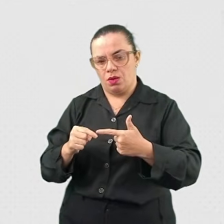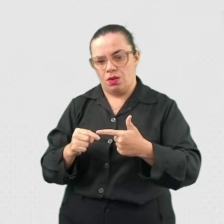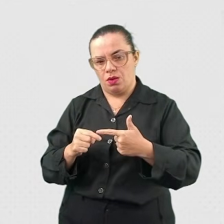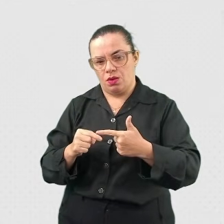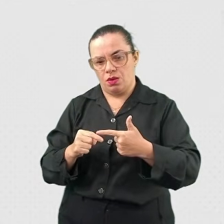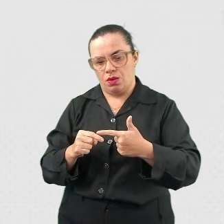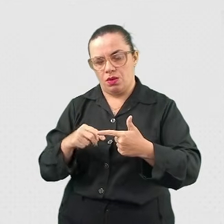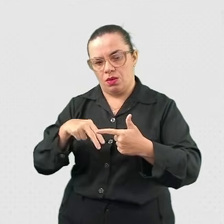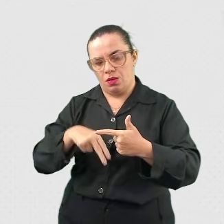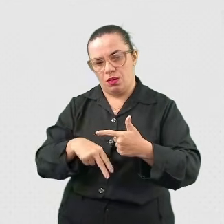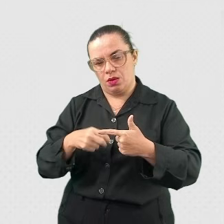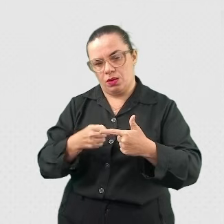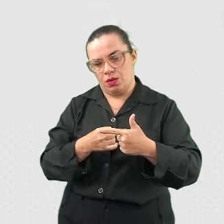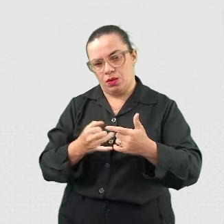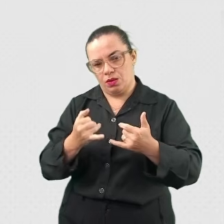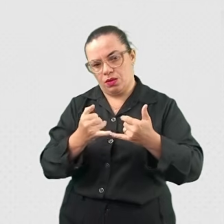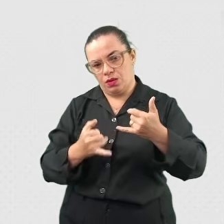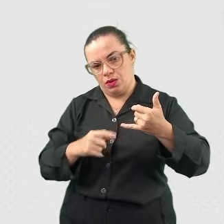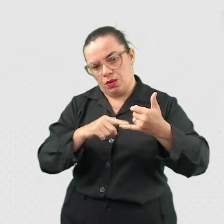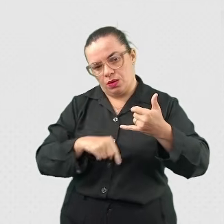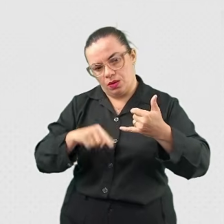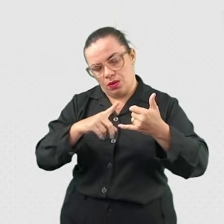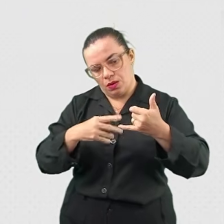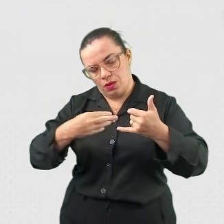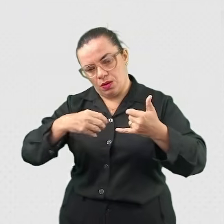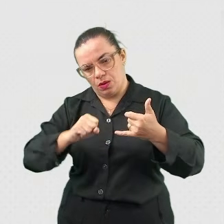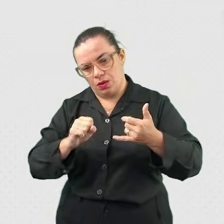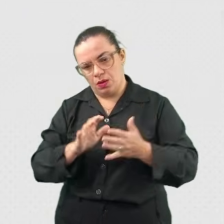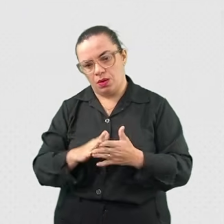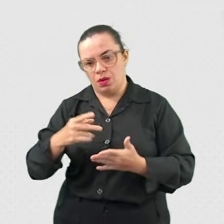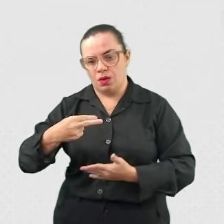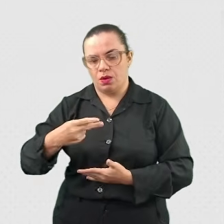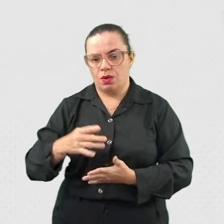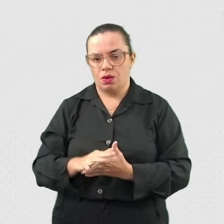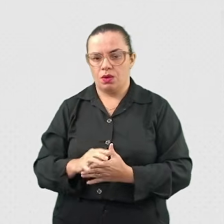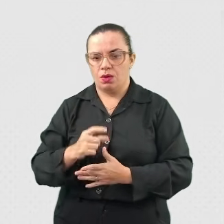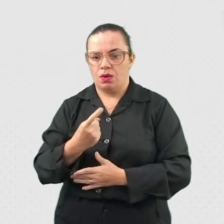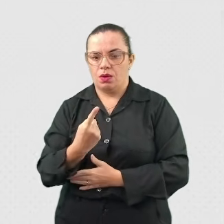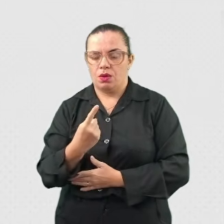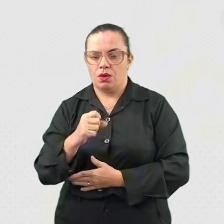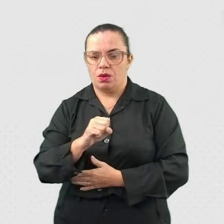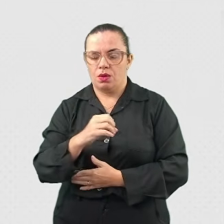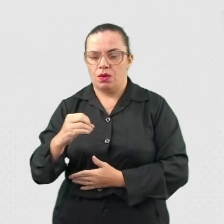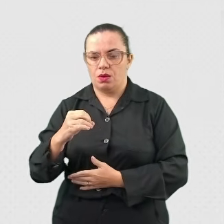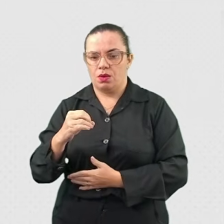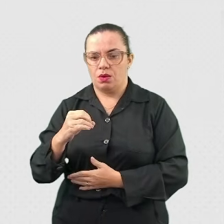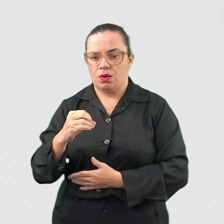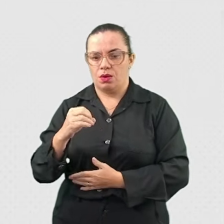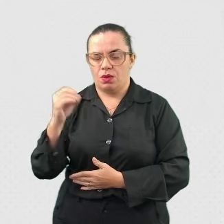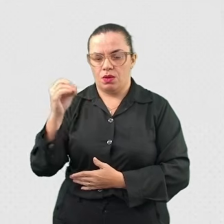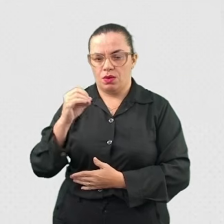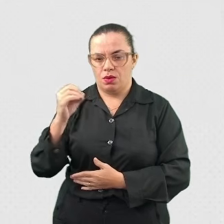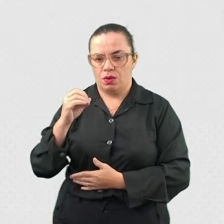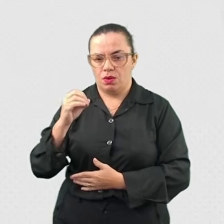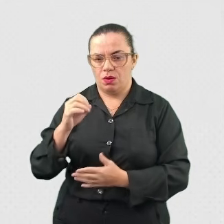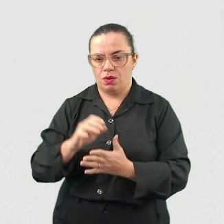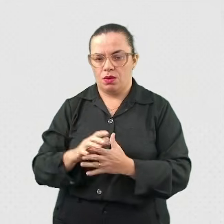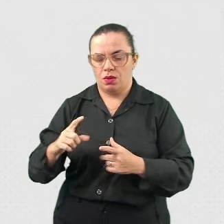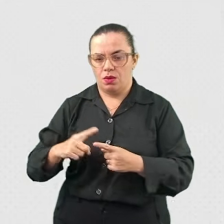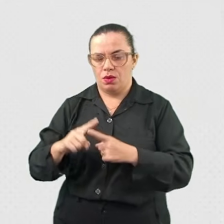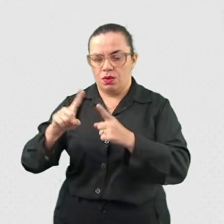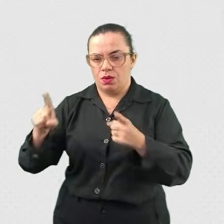de lados. Tá? Então, ficamos assim. 180 graus, que